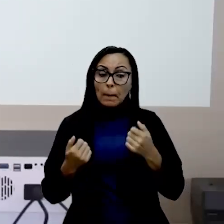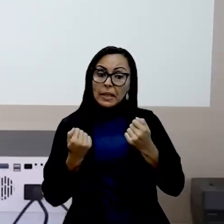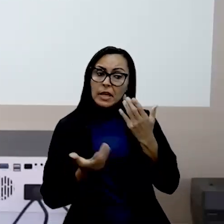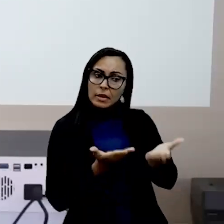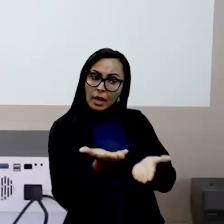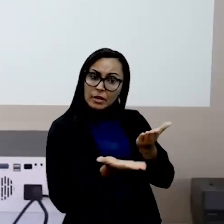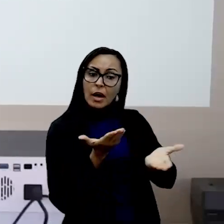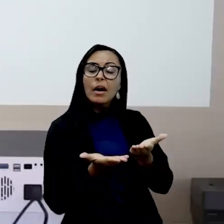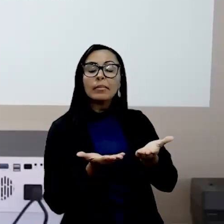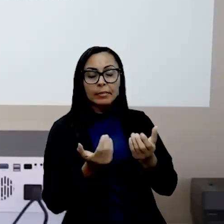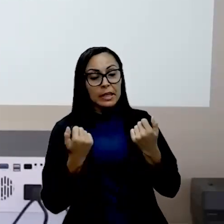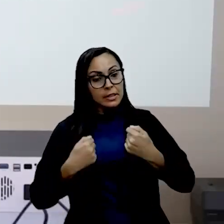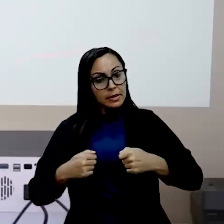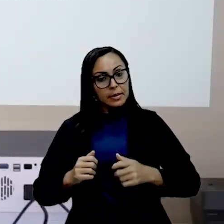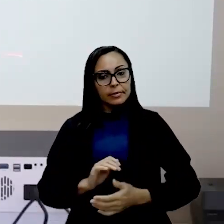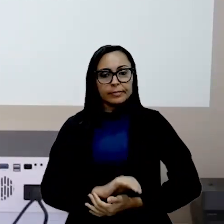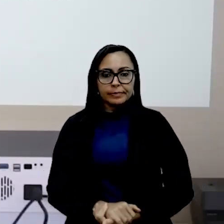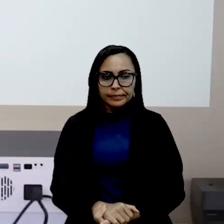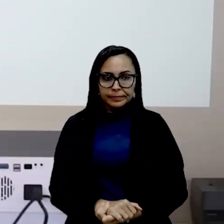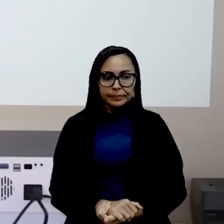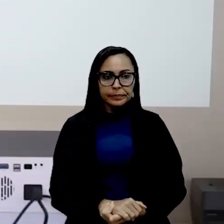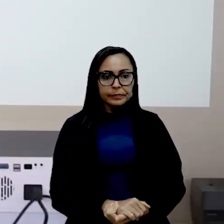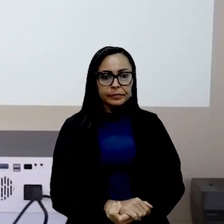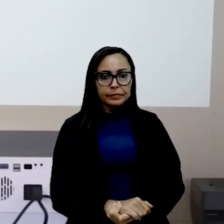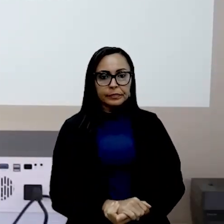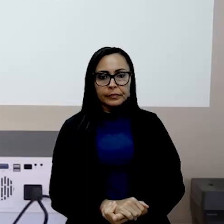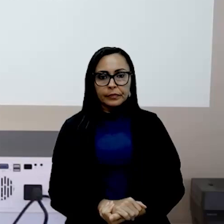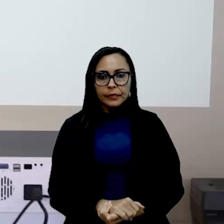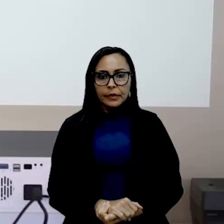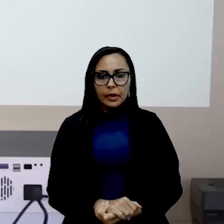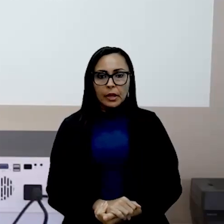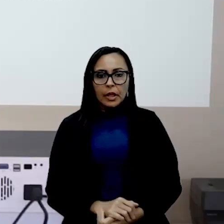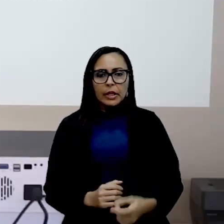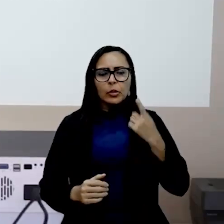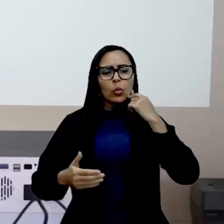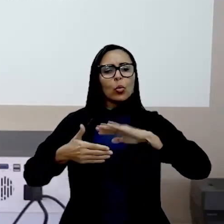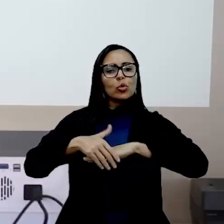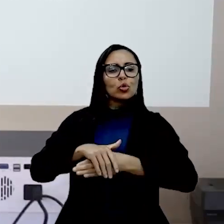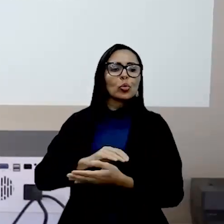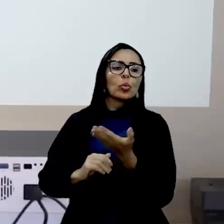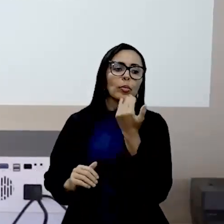melhor maneira possível. E os hábitos alimentares. Tá?